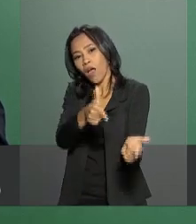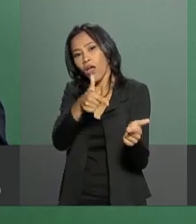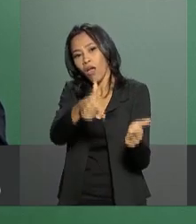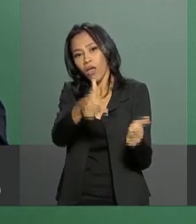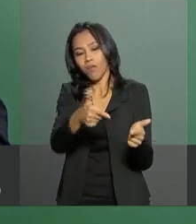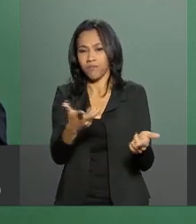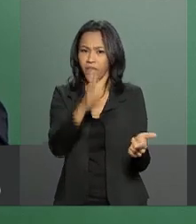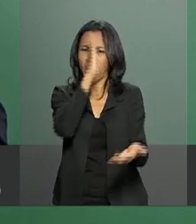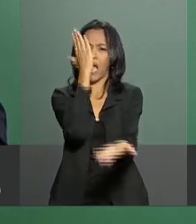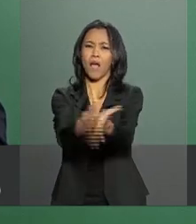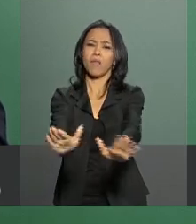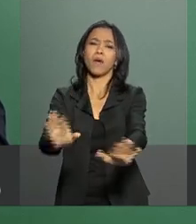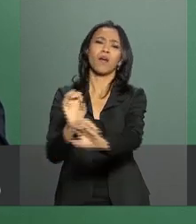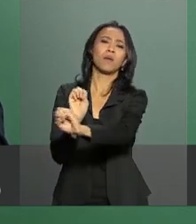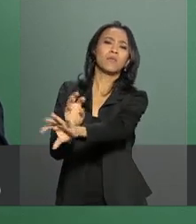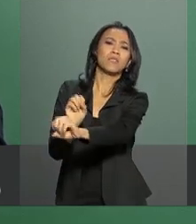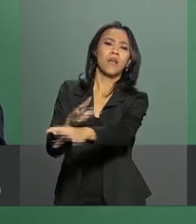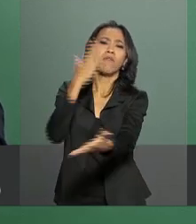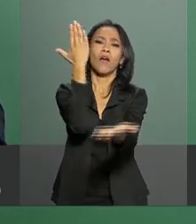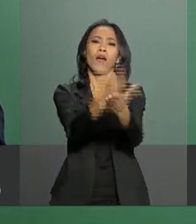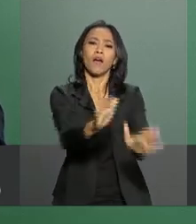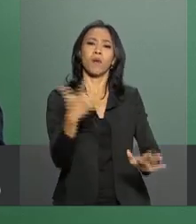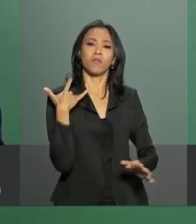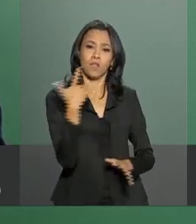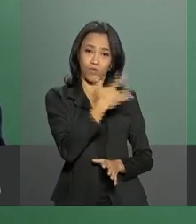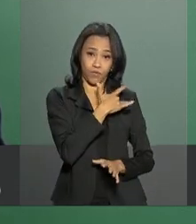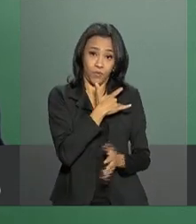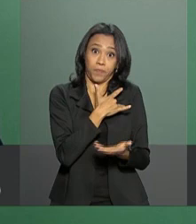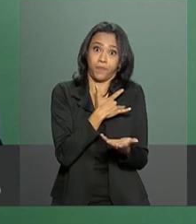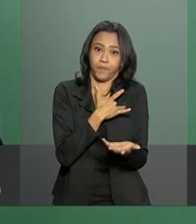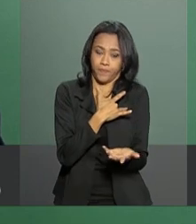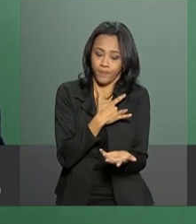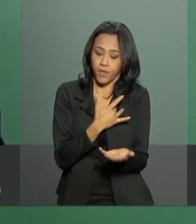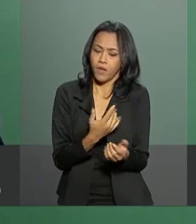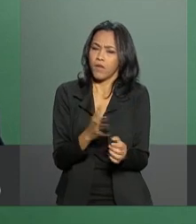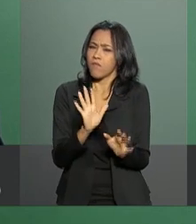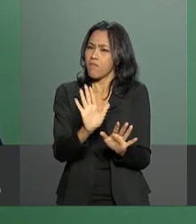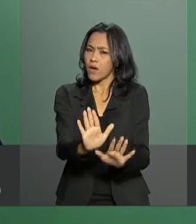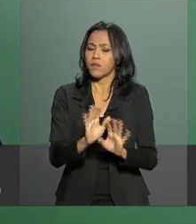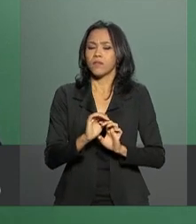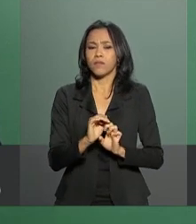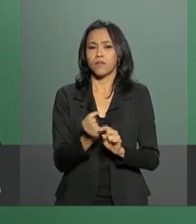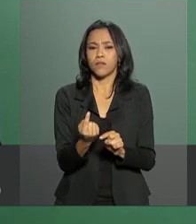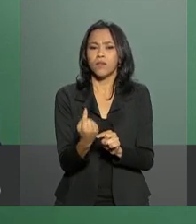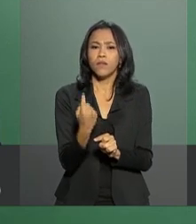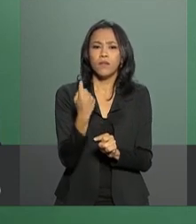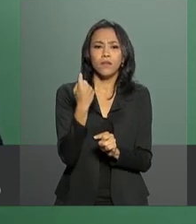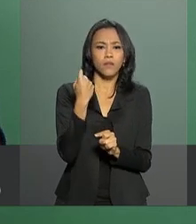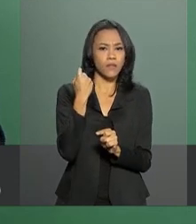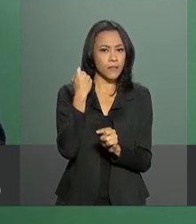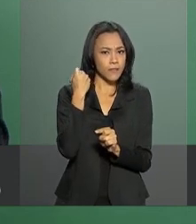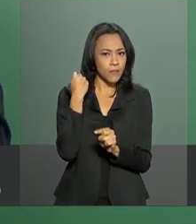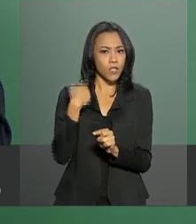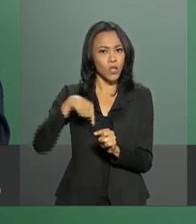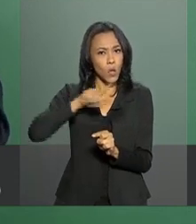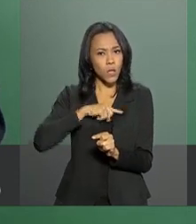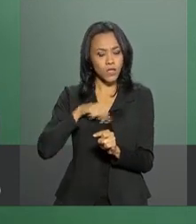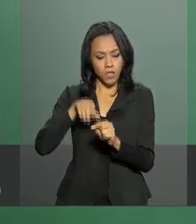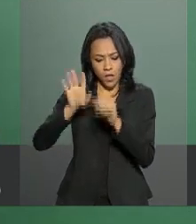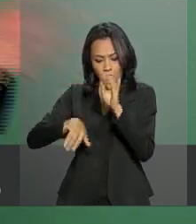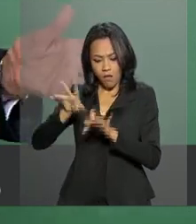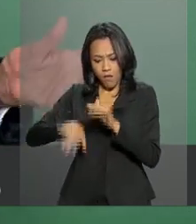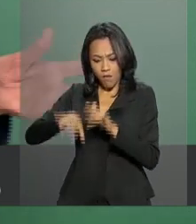no país e desde então desde os primeiros momentos que nós editamos os orçamentos